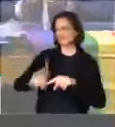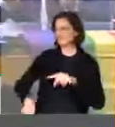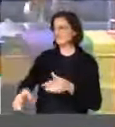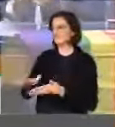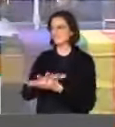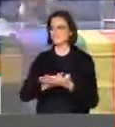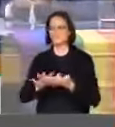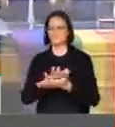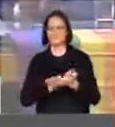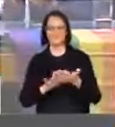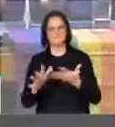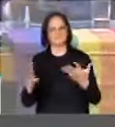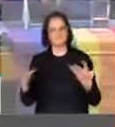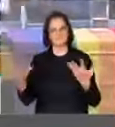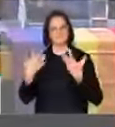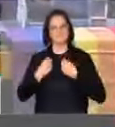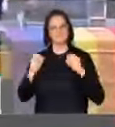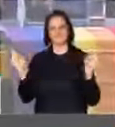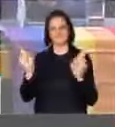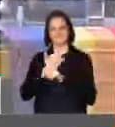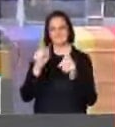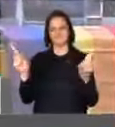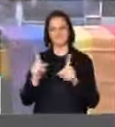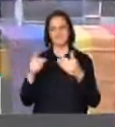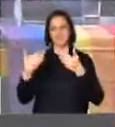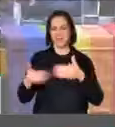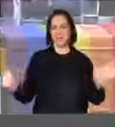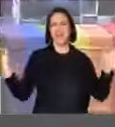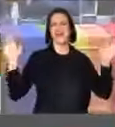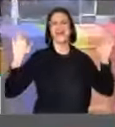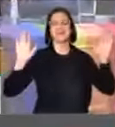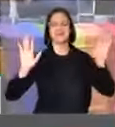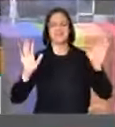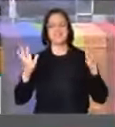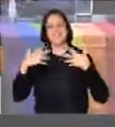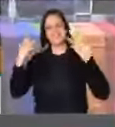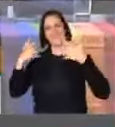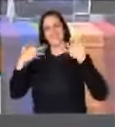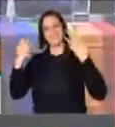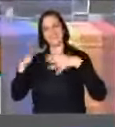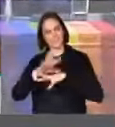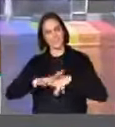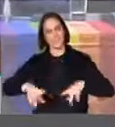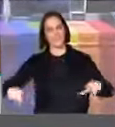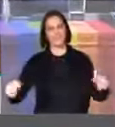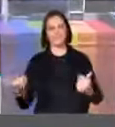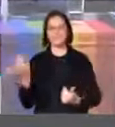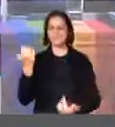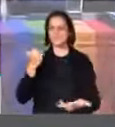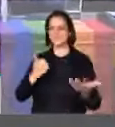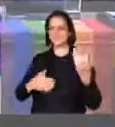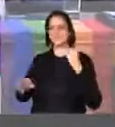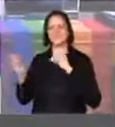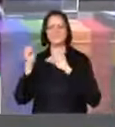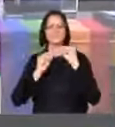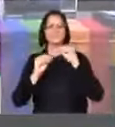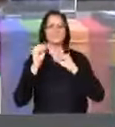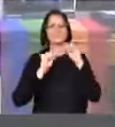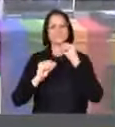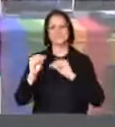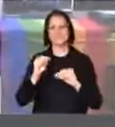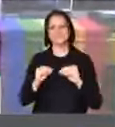me segurar. Abra a porta desse armário que a alegria cura, venha me